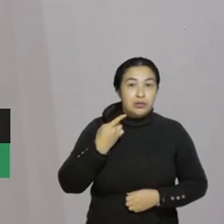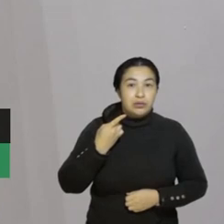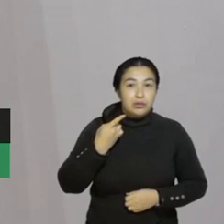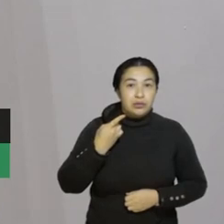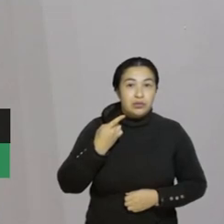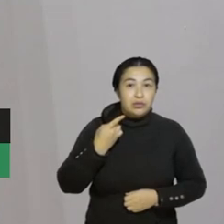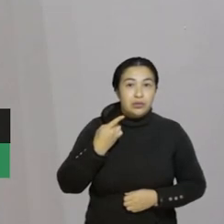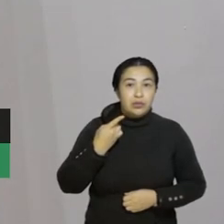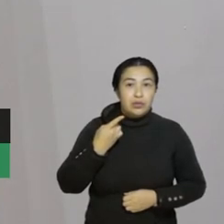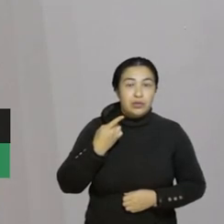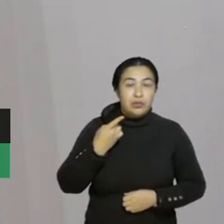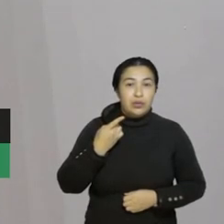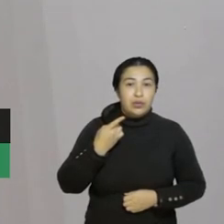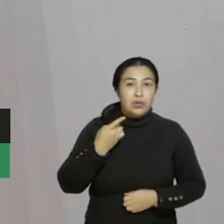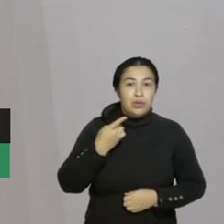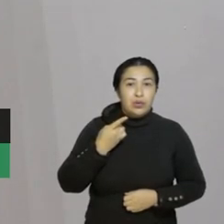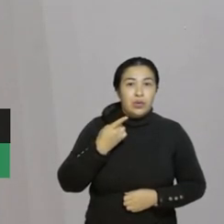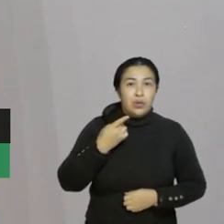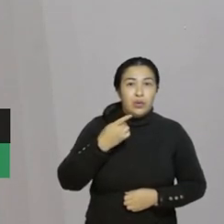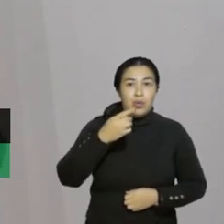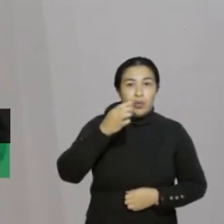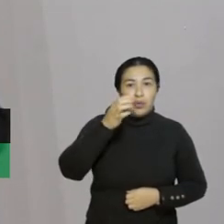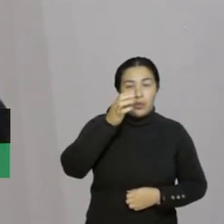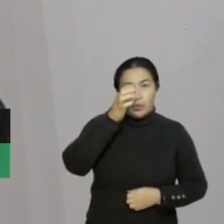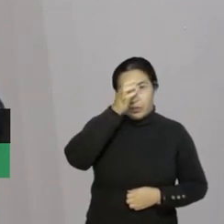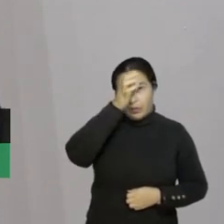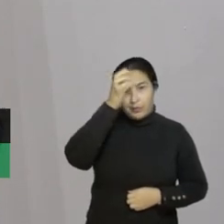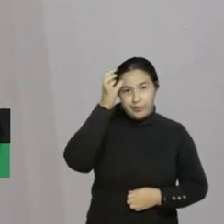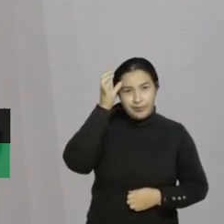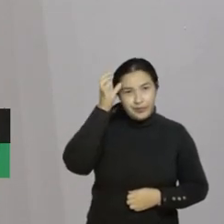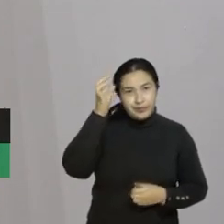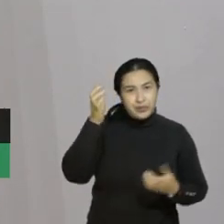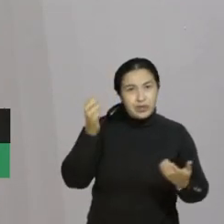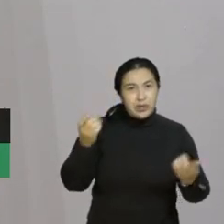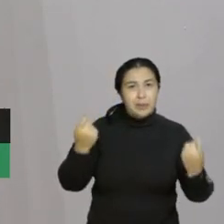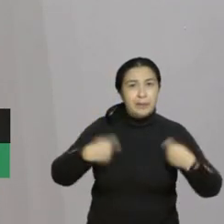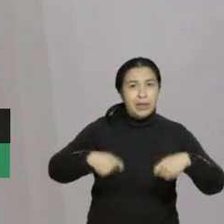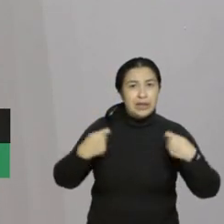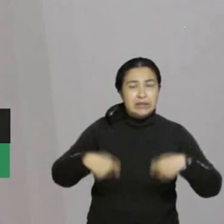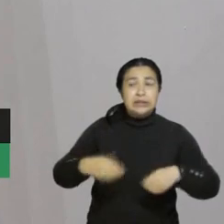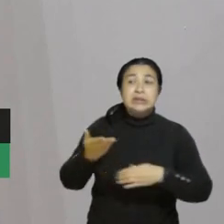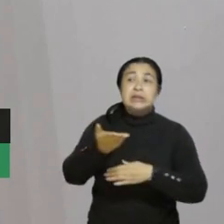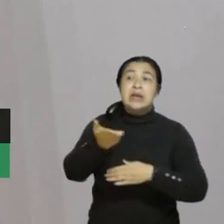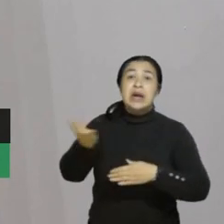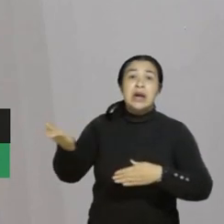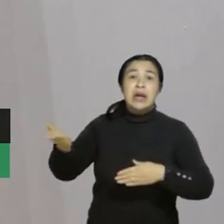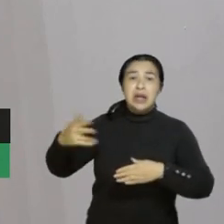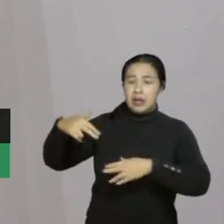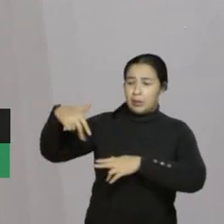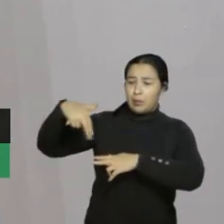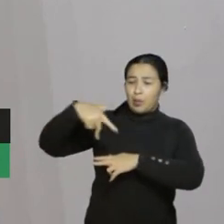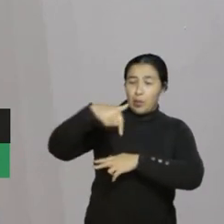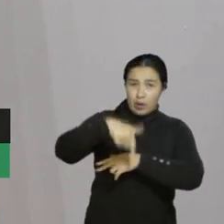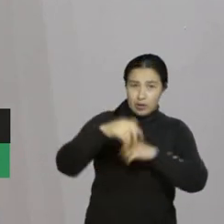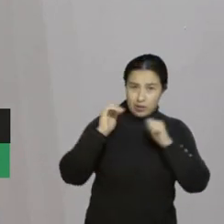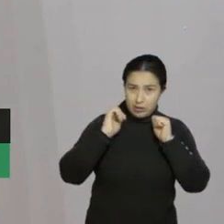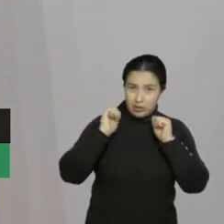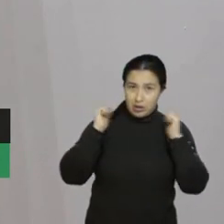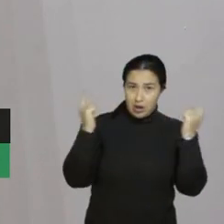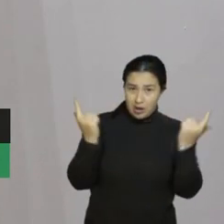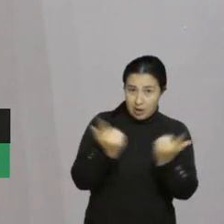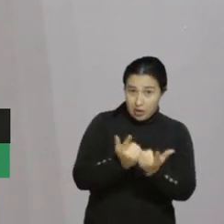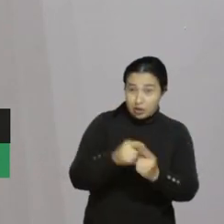Humberto, quando os defensores entrarem aqui, a gente precisa esticar um tapete vermelho para os defensores públicos, para os semideuses.